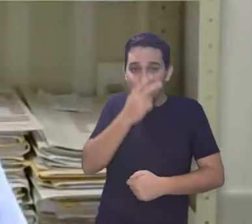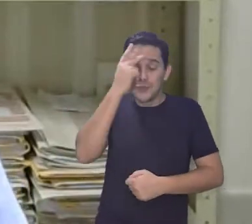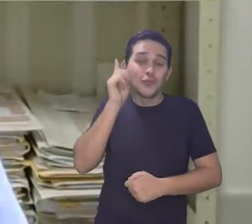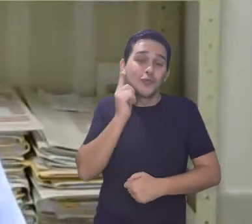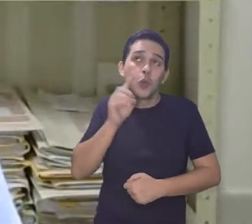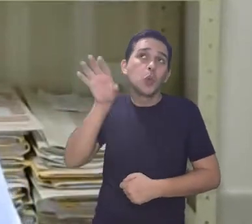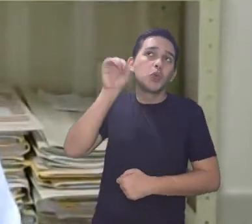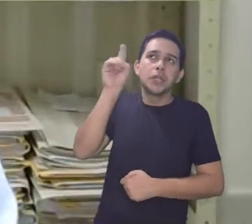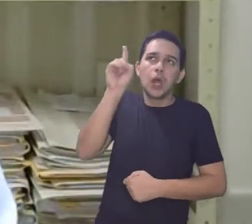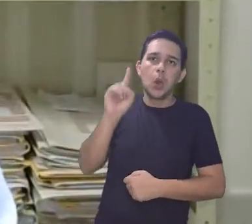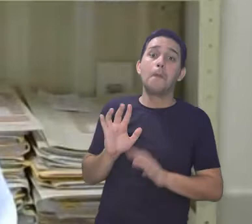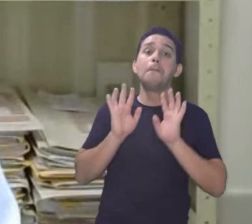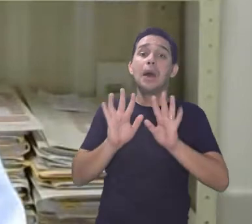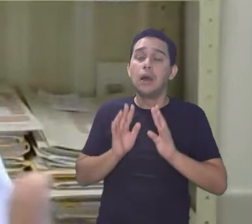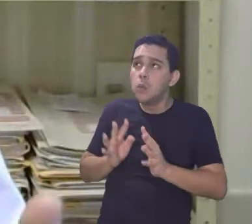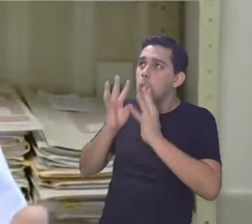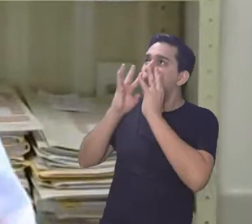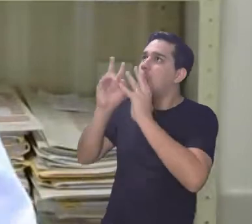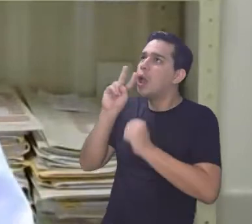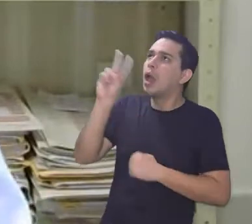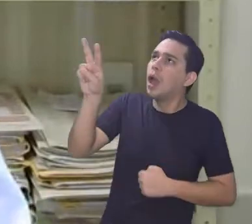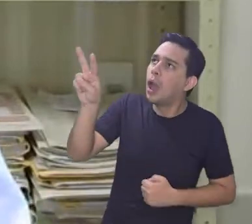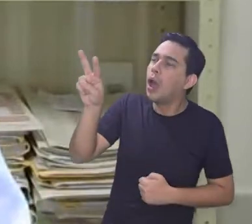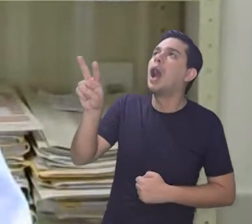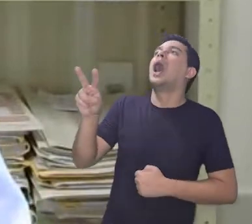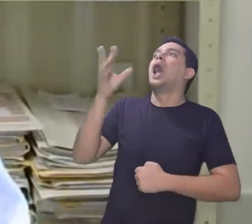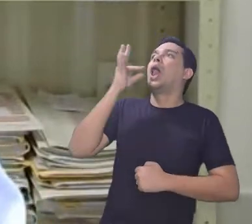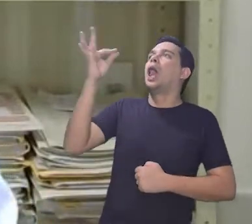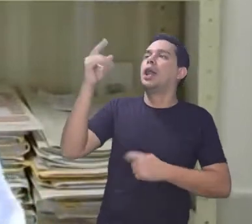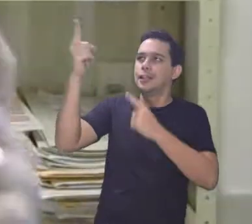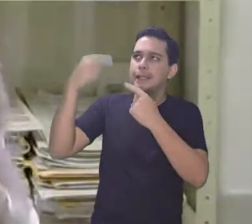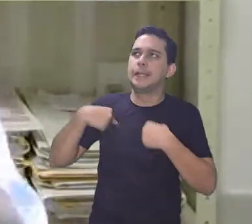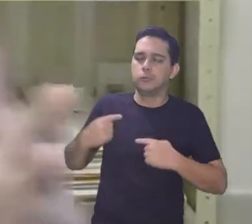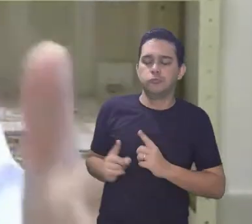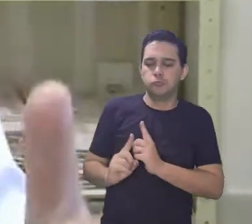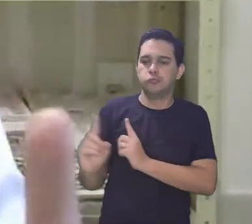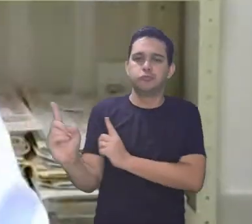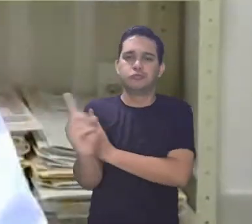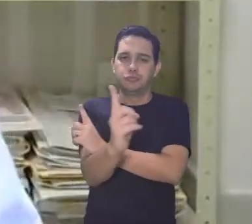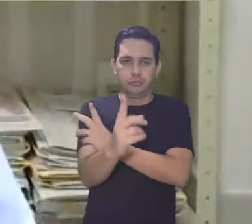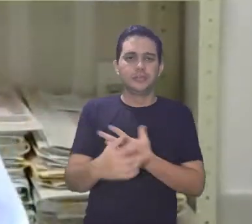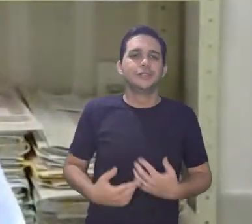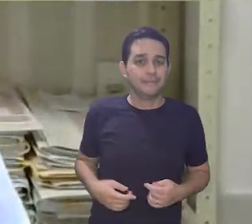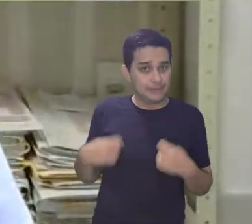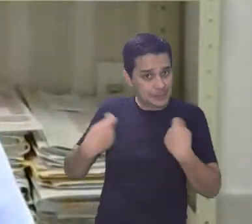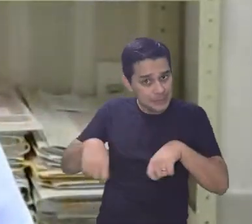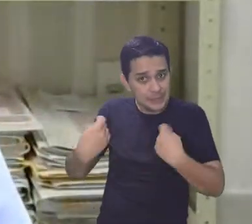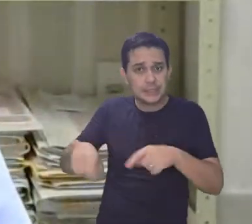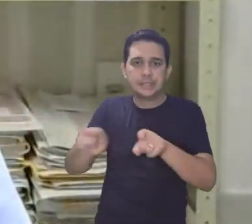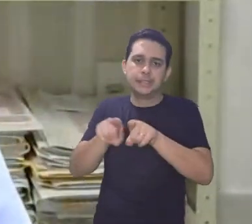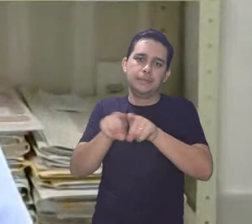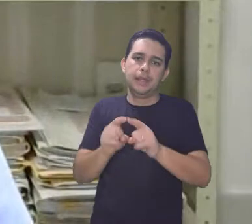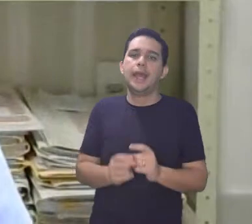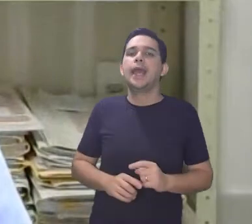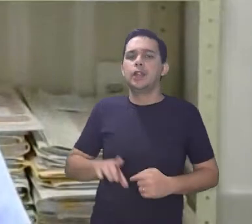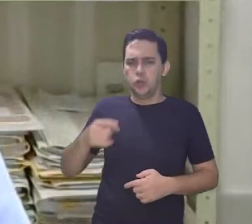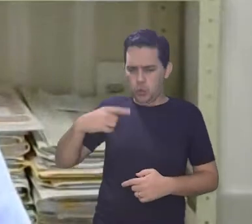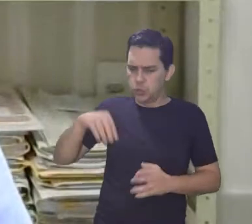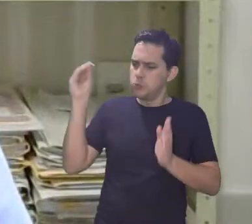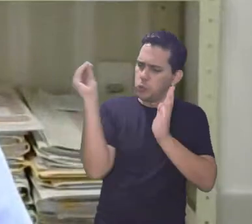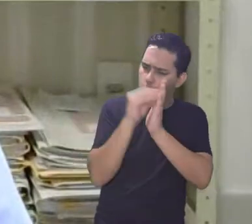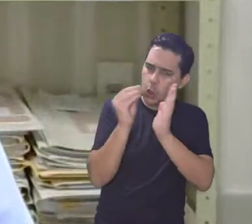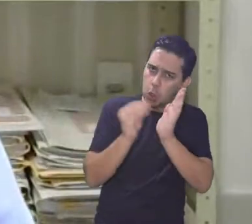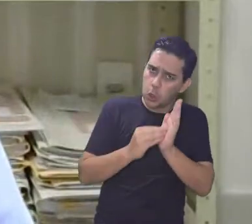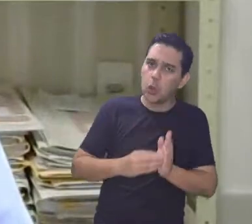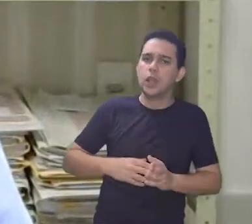maior eficiência, né? Então, a pessoa que não enxerga, ela vai ouvir a chamada, a pessoa que não ouve, pelo menos vai ver. Isso a gente colocou na ação e está na